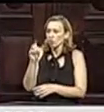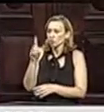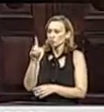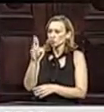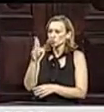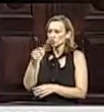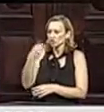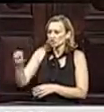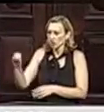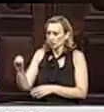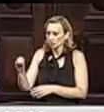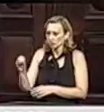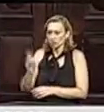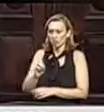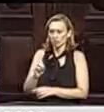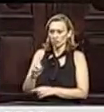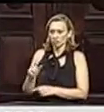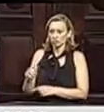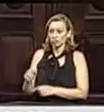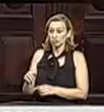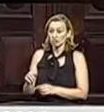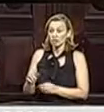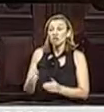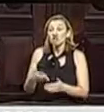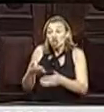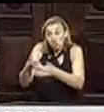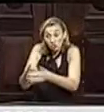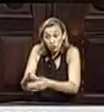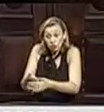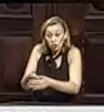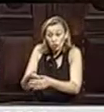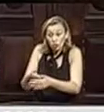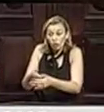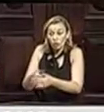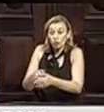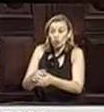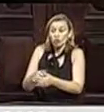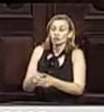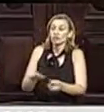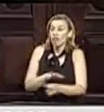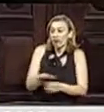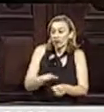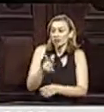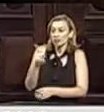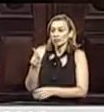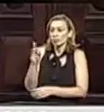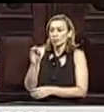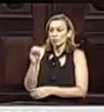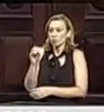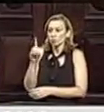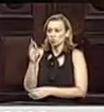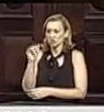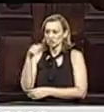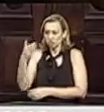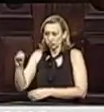se estendendo e foi estendendo também na fase de produção. O barril hoje está em torno de 66, 67 dólares.